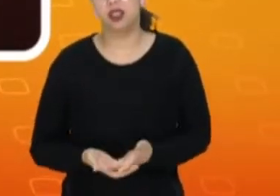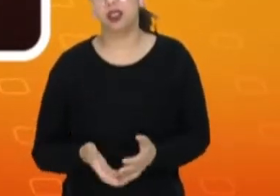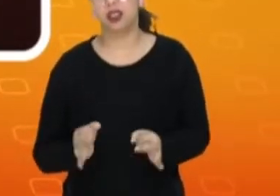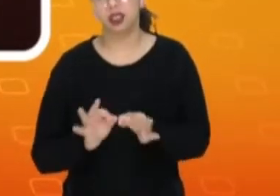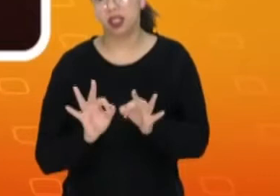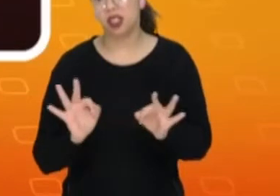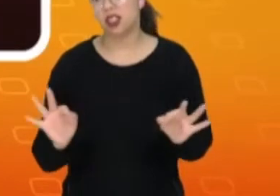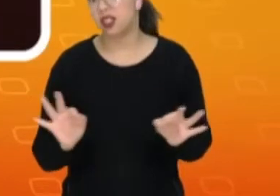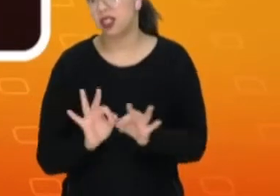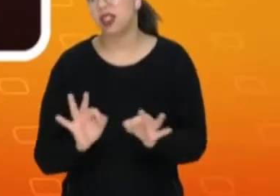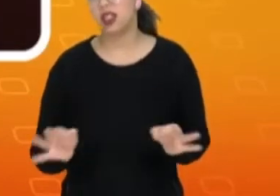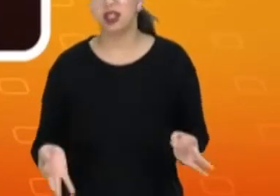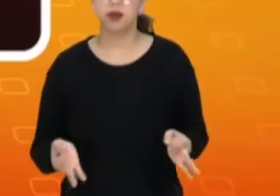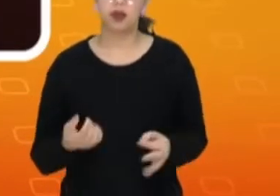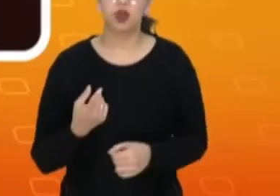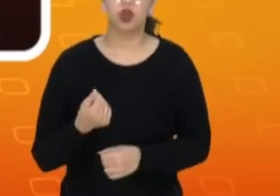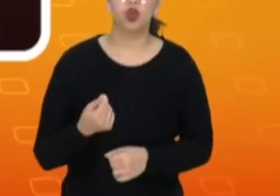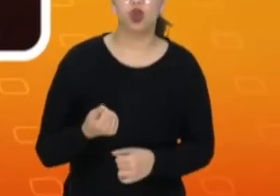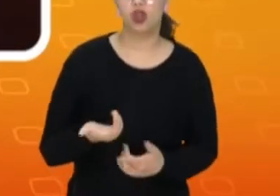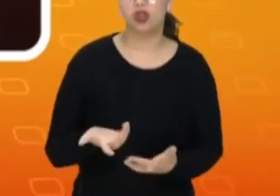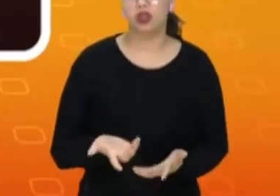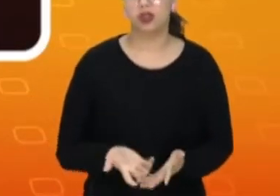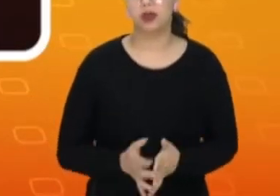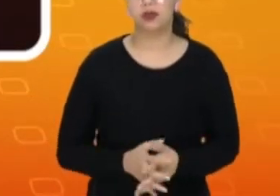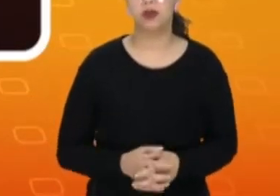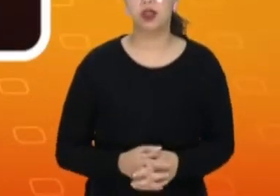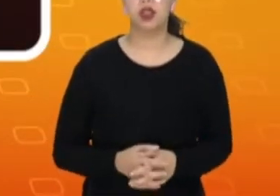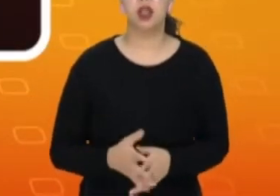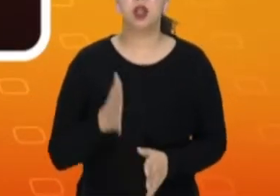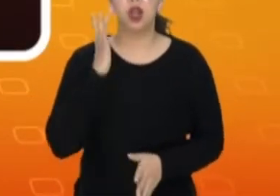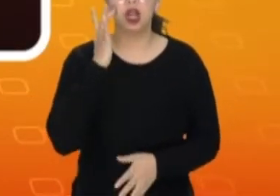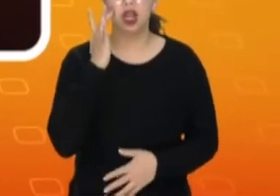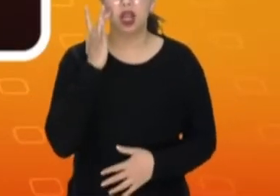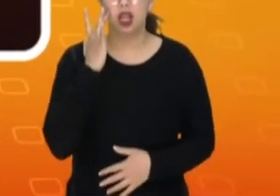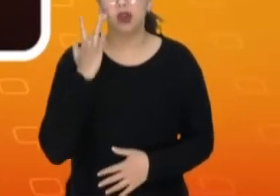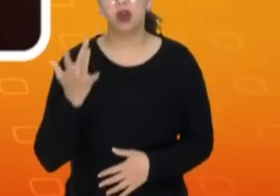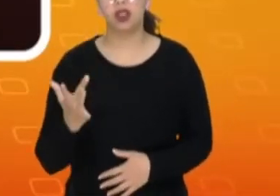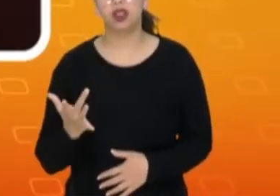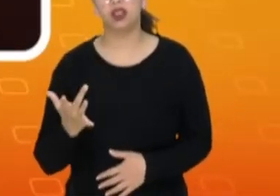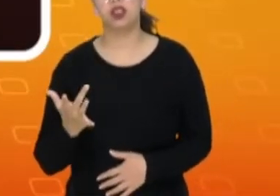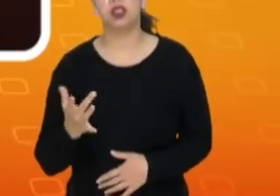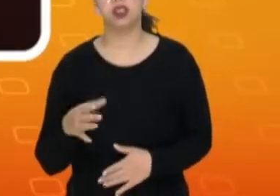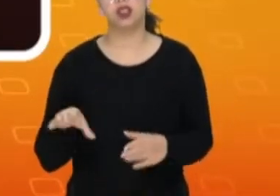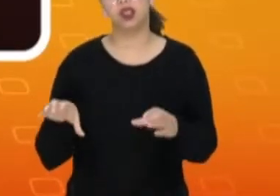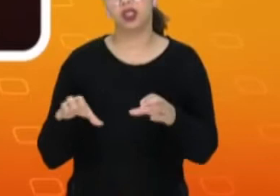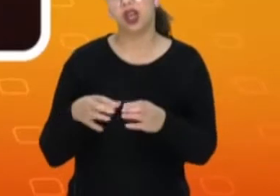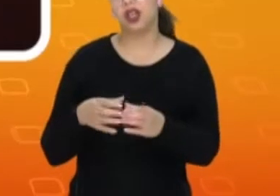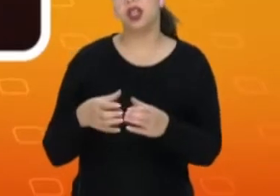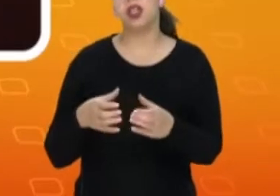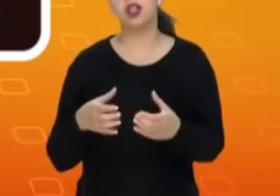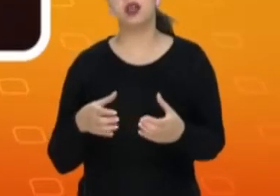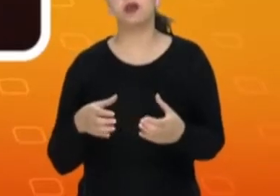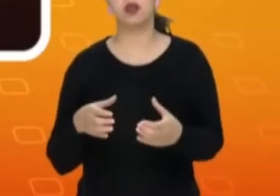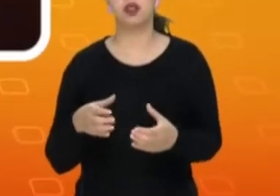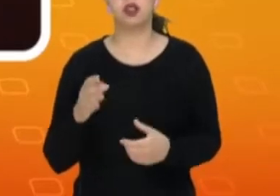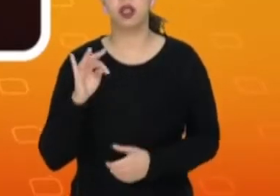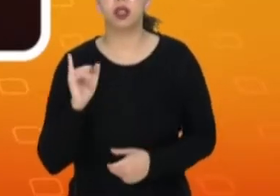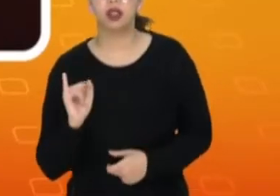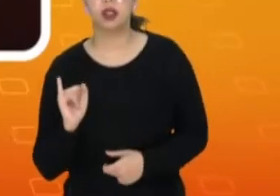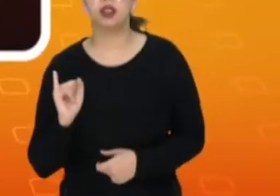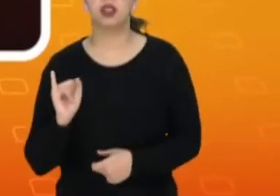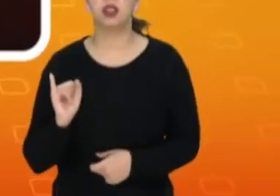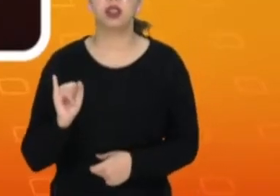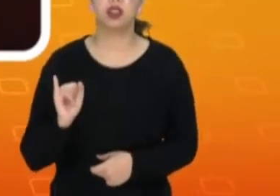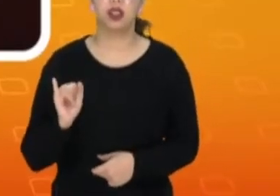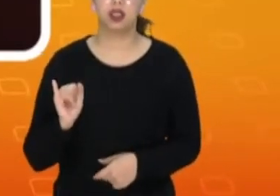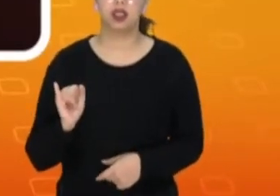custo-benefício. Eu acho que essa questão de equipe e do mix aí, na verdade, entre broadcast e TI, na verdade, acho que isso já vem